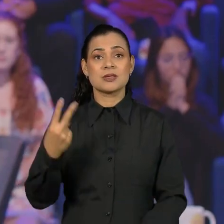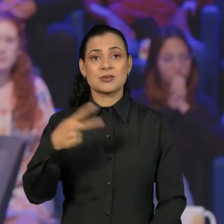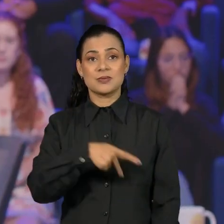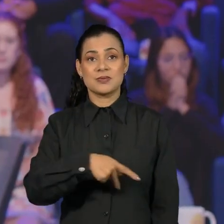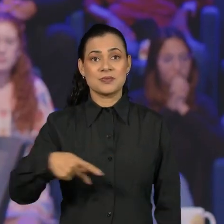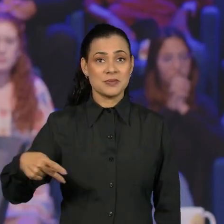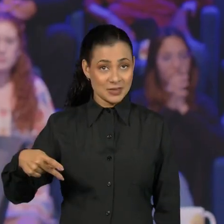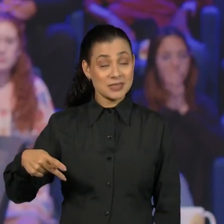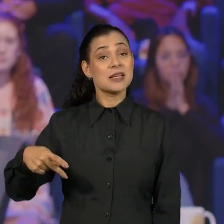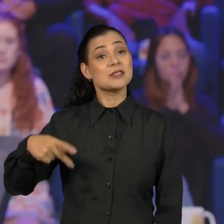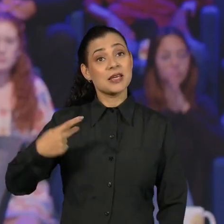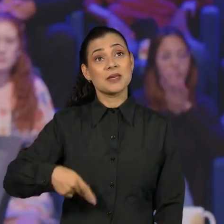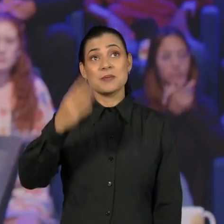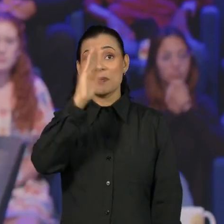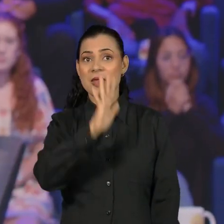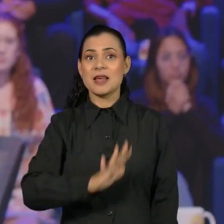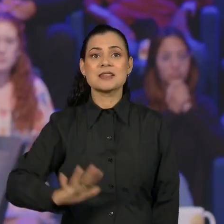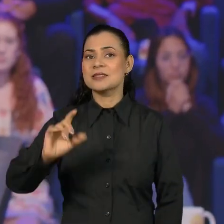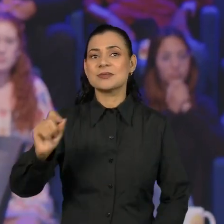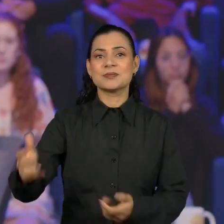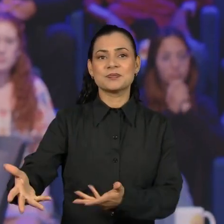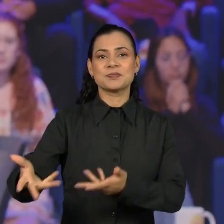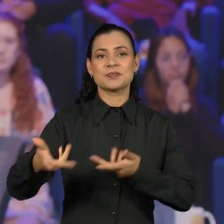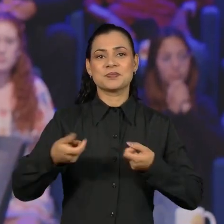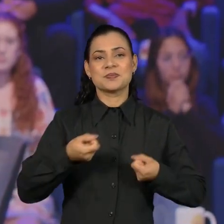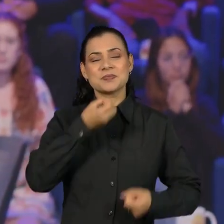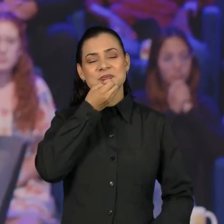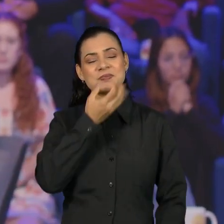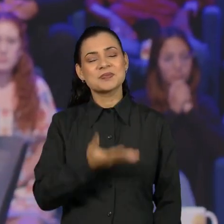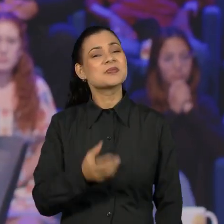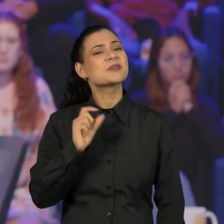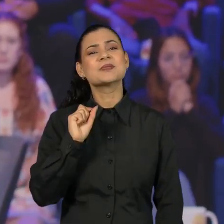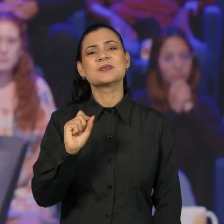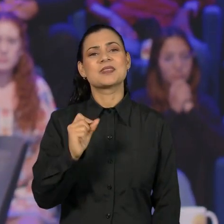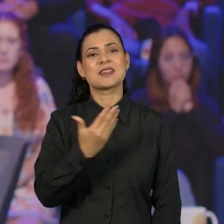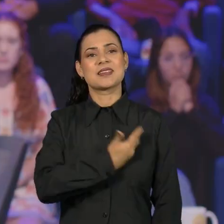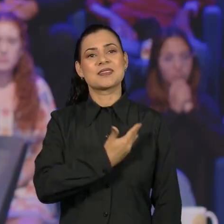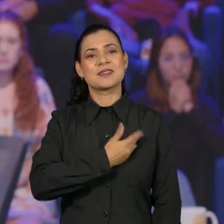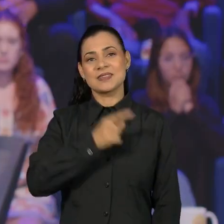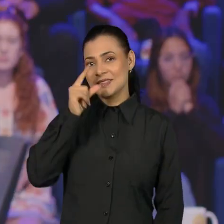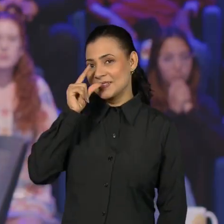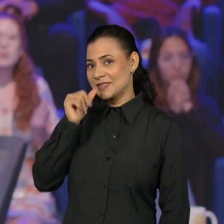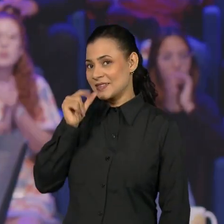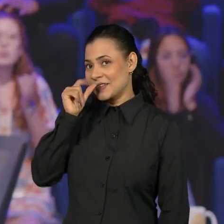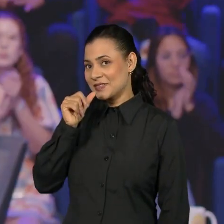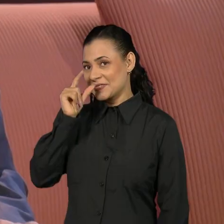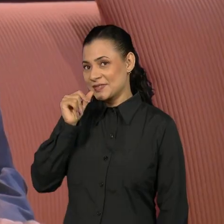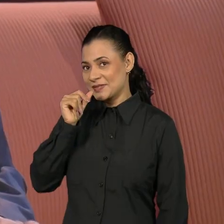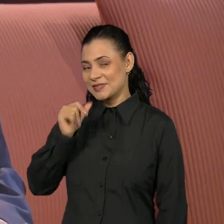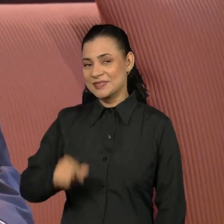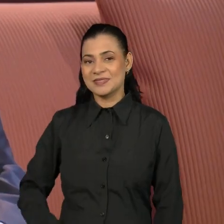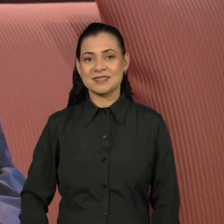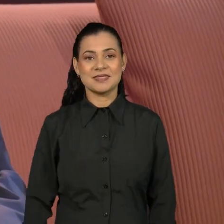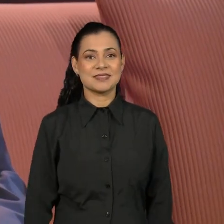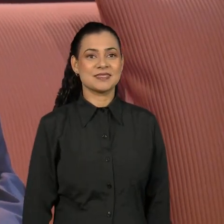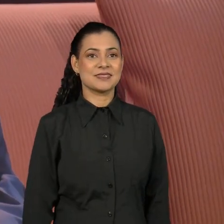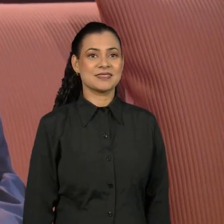da República do nosso país. Seja bem-vindo, meu querido amigo Geraldo Alckmin.